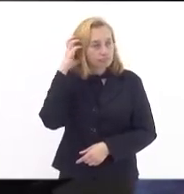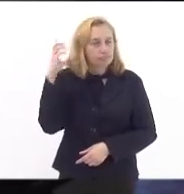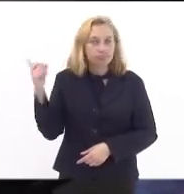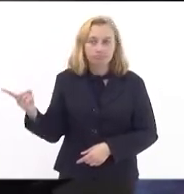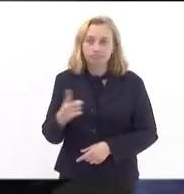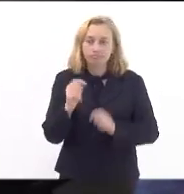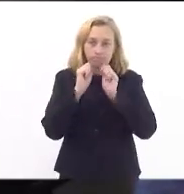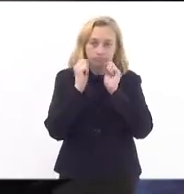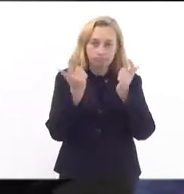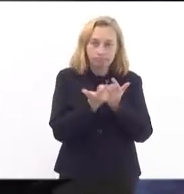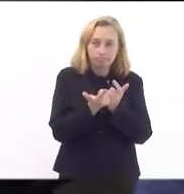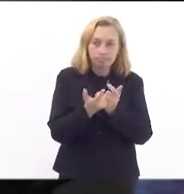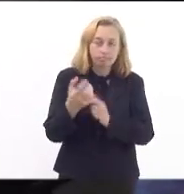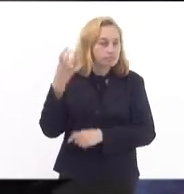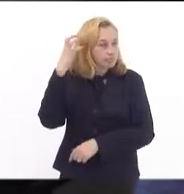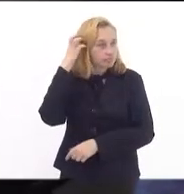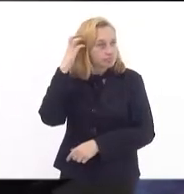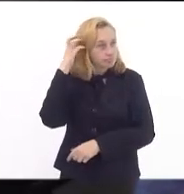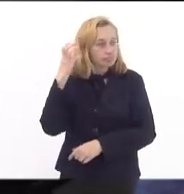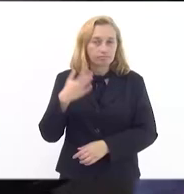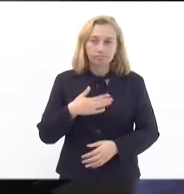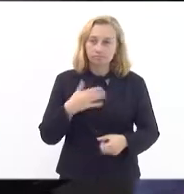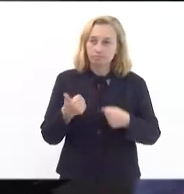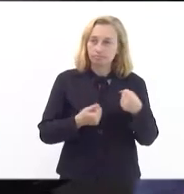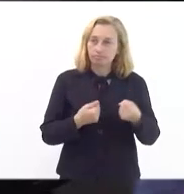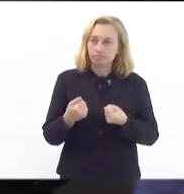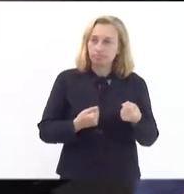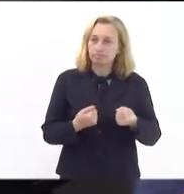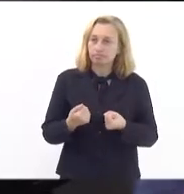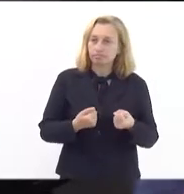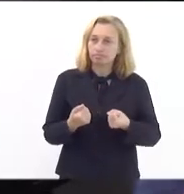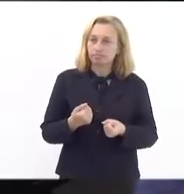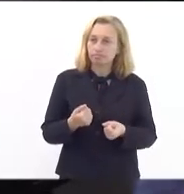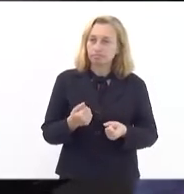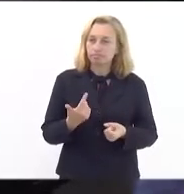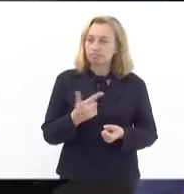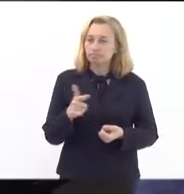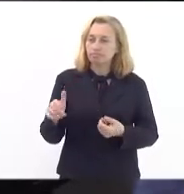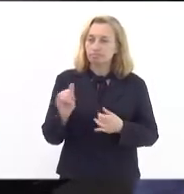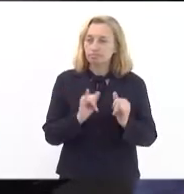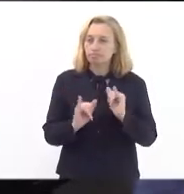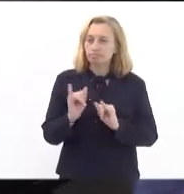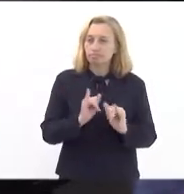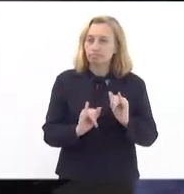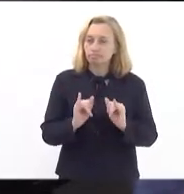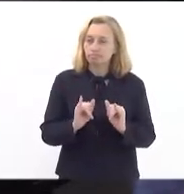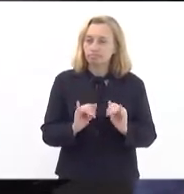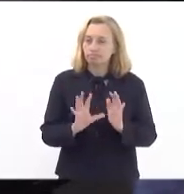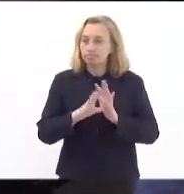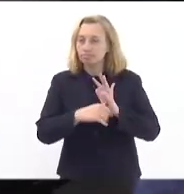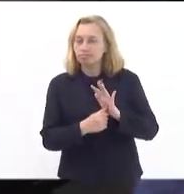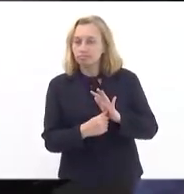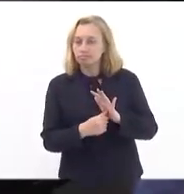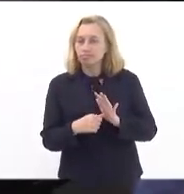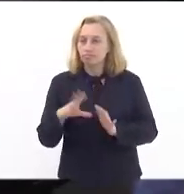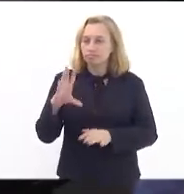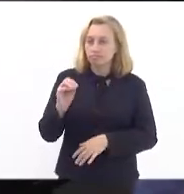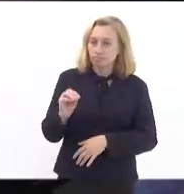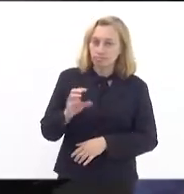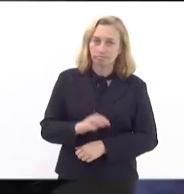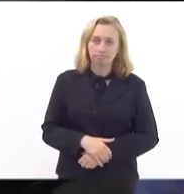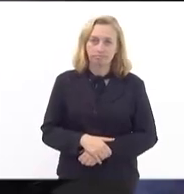leste geralmente cara do carro né que não tem uma notícia que o roubo do carro de